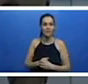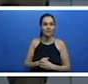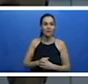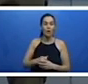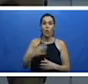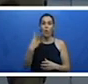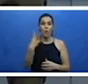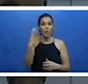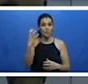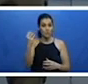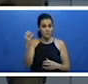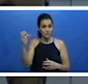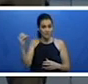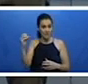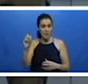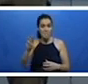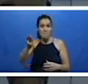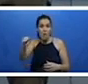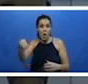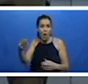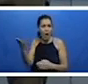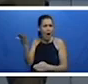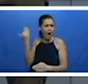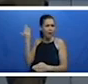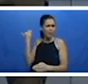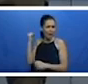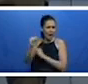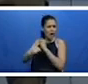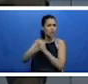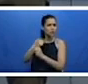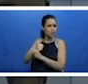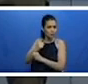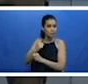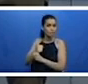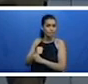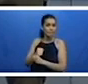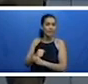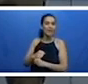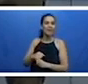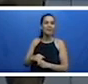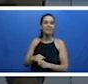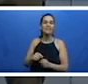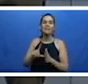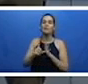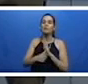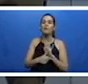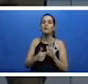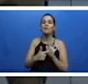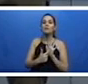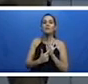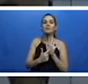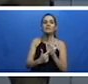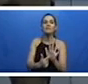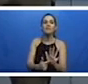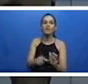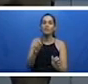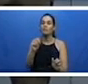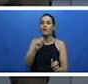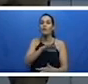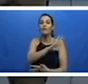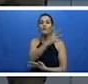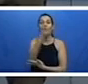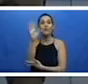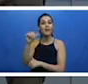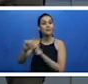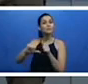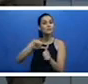atrás, se nós estivéssemos aqui, ou seja, 30 milhões de anos depois que apareceram as briófitas no ambiente terrestre, as florestas